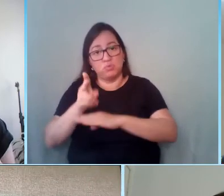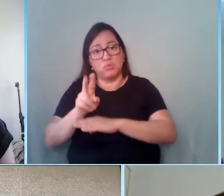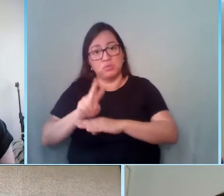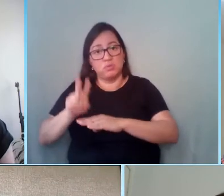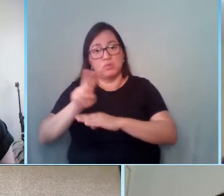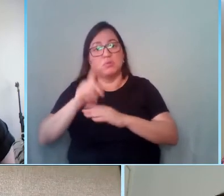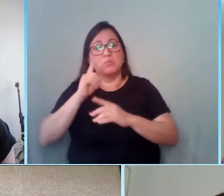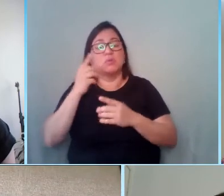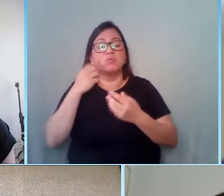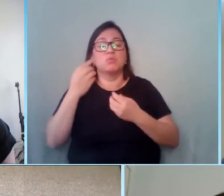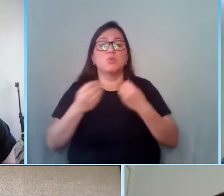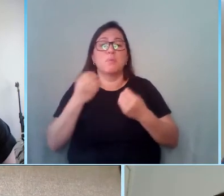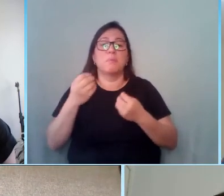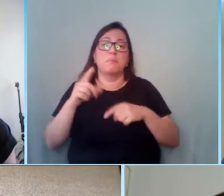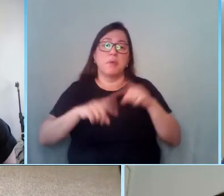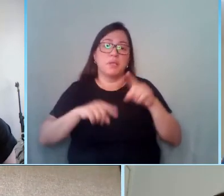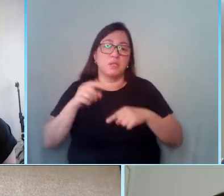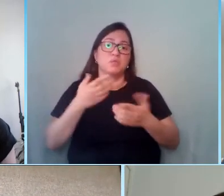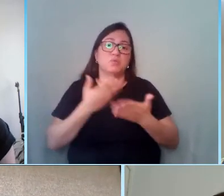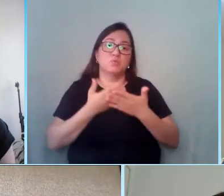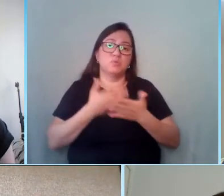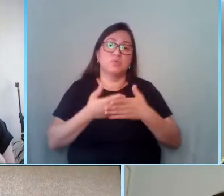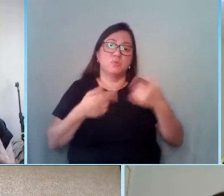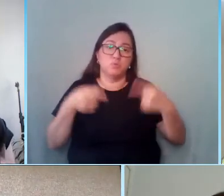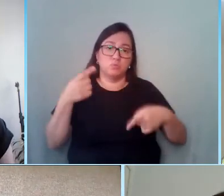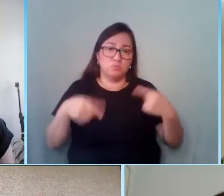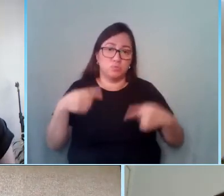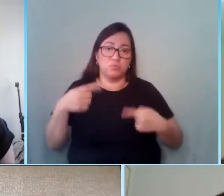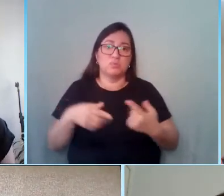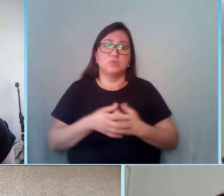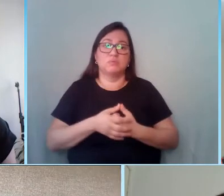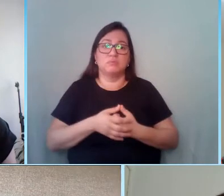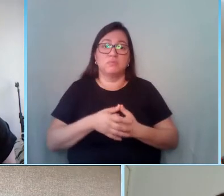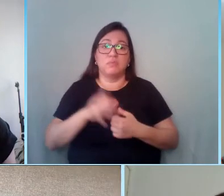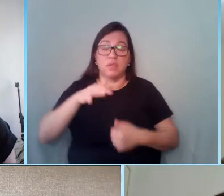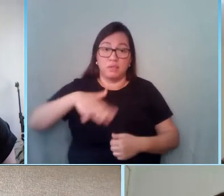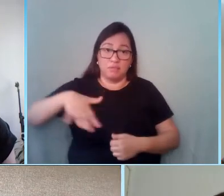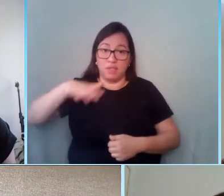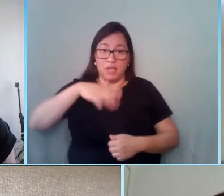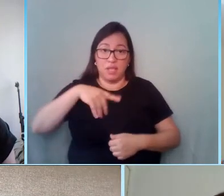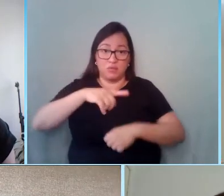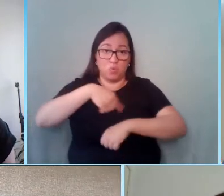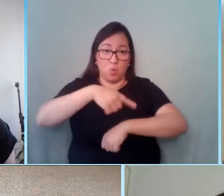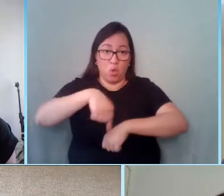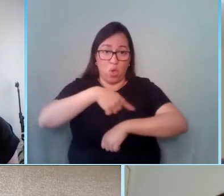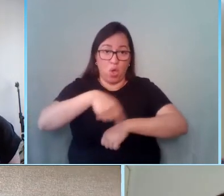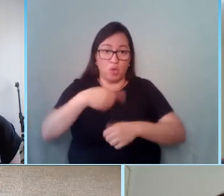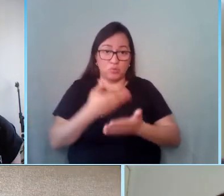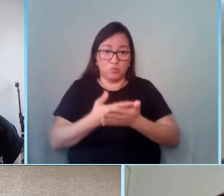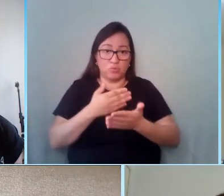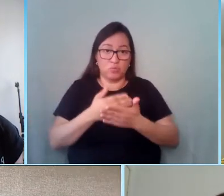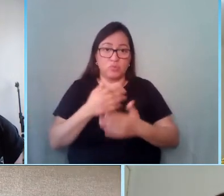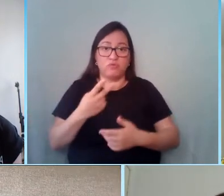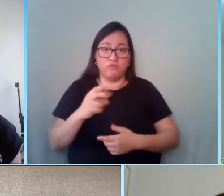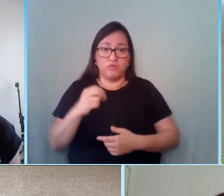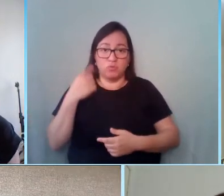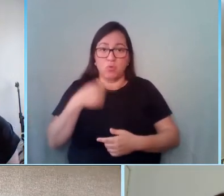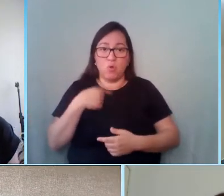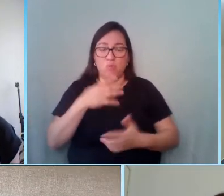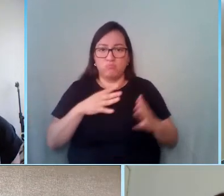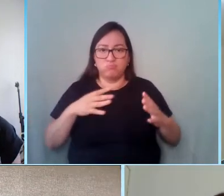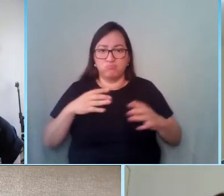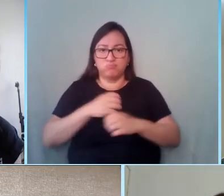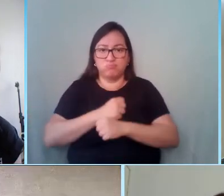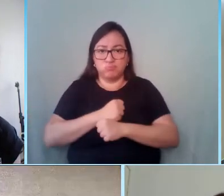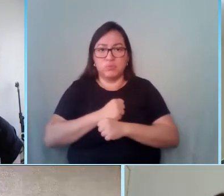educação continuada, debate nas equipes. Desse total de horas, foi gerado mais